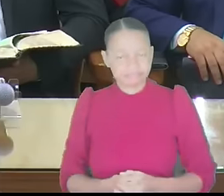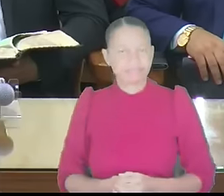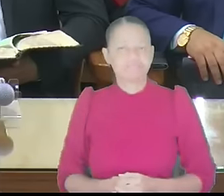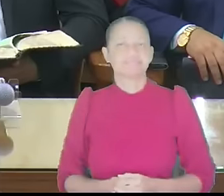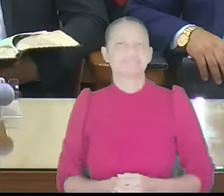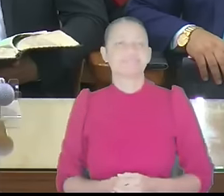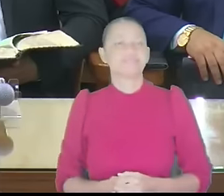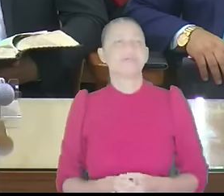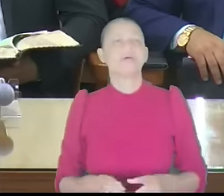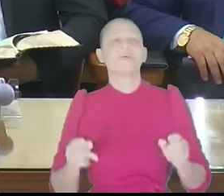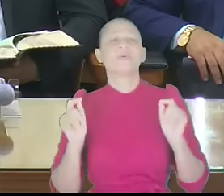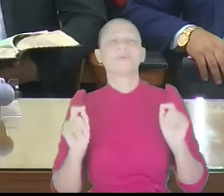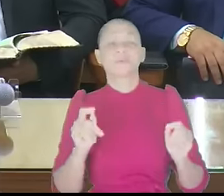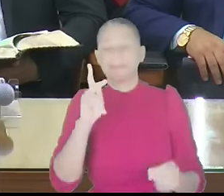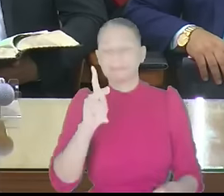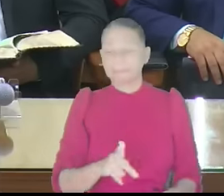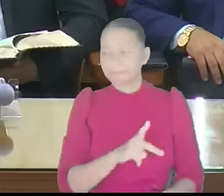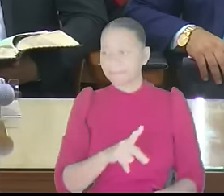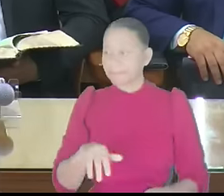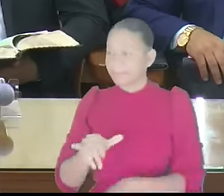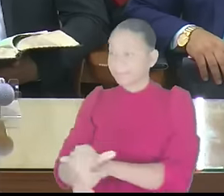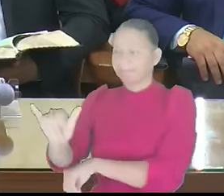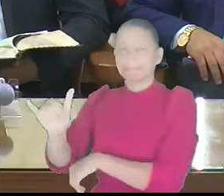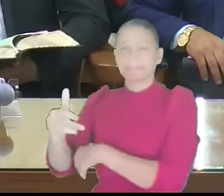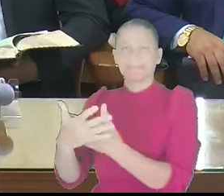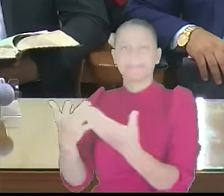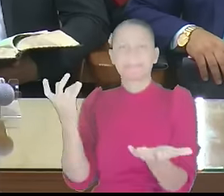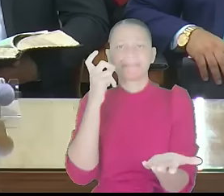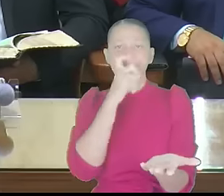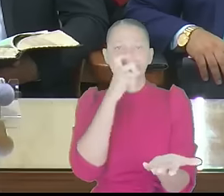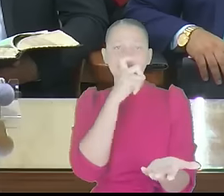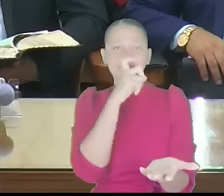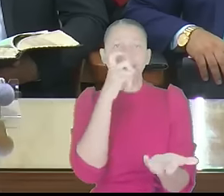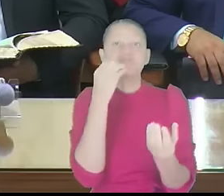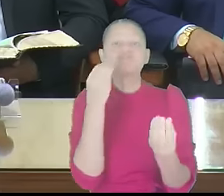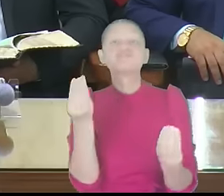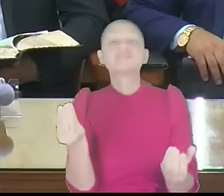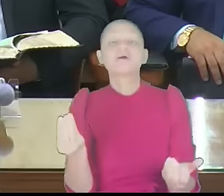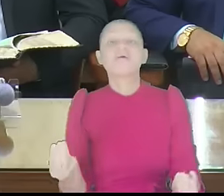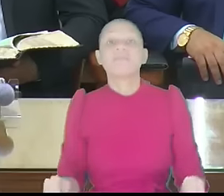o que era Papa me enganou, disse, mentiu.